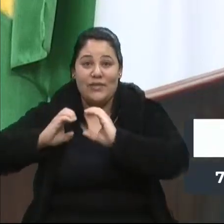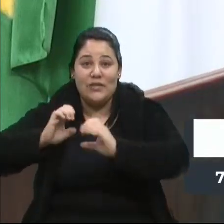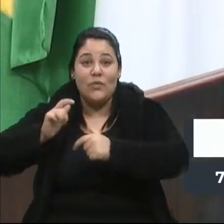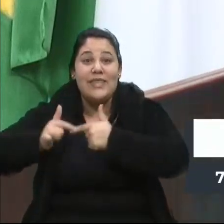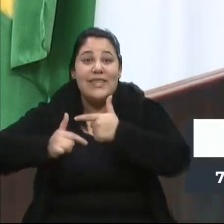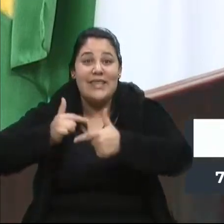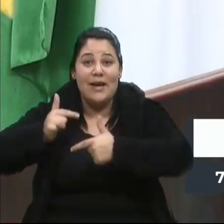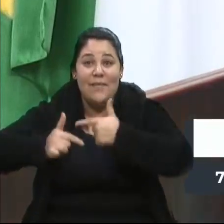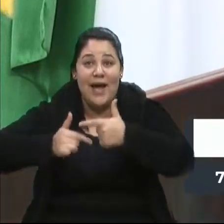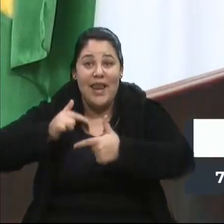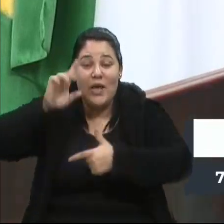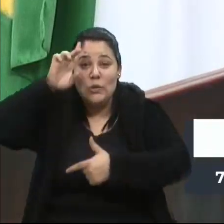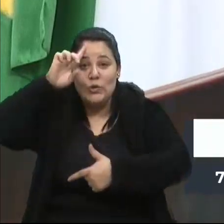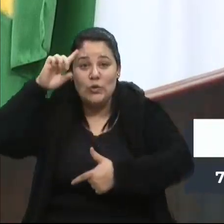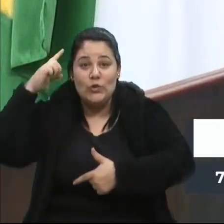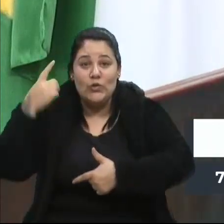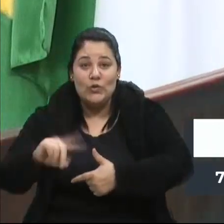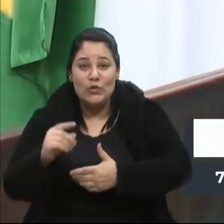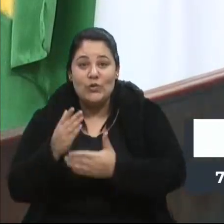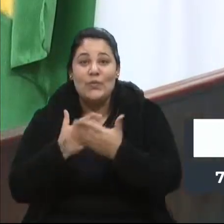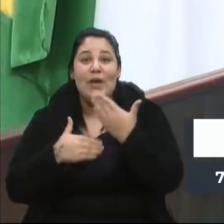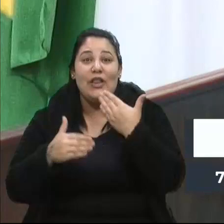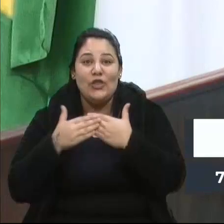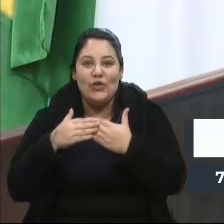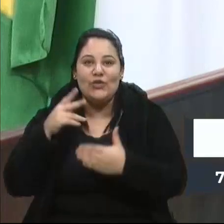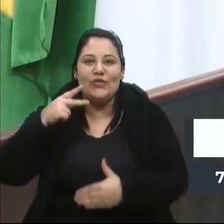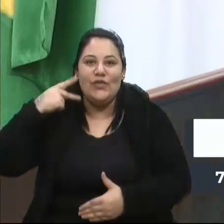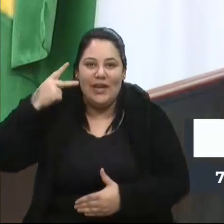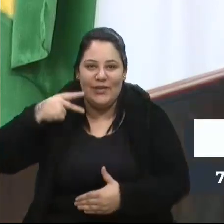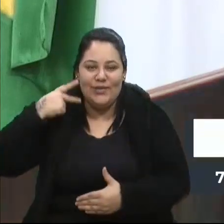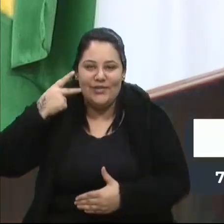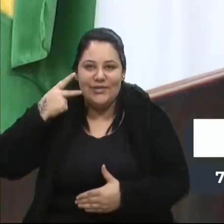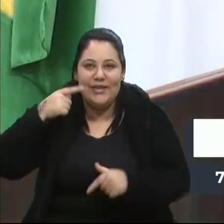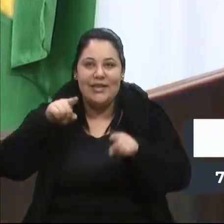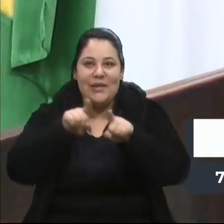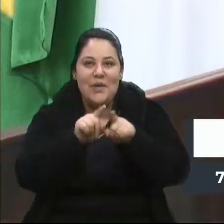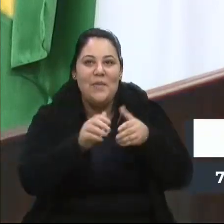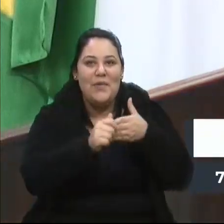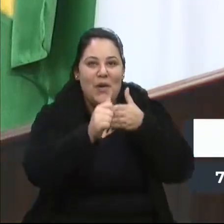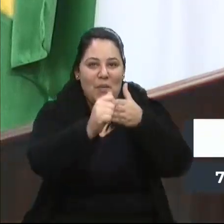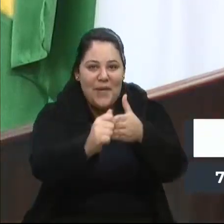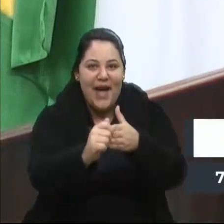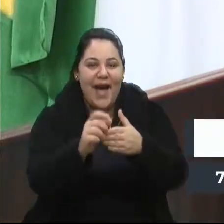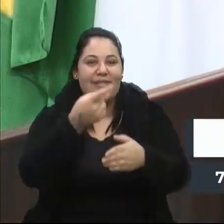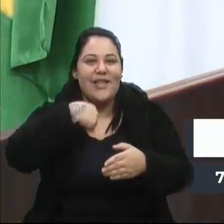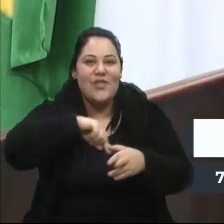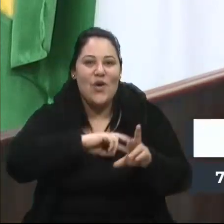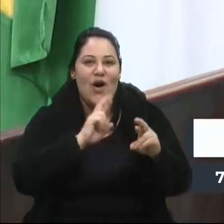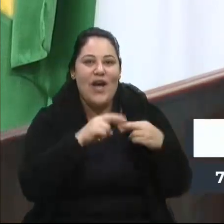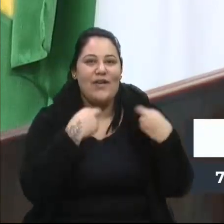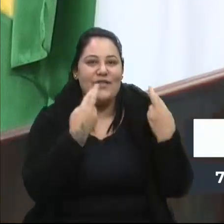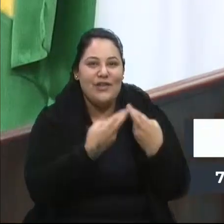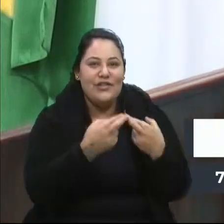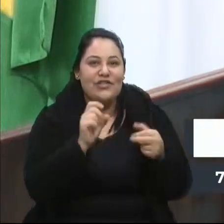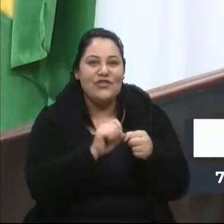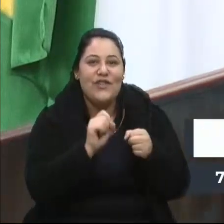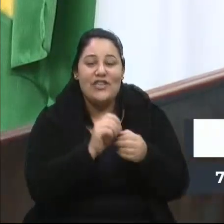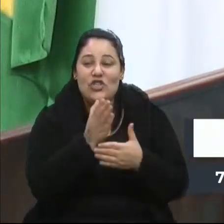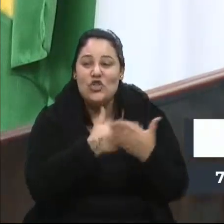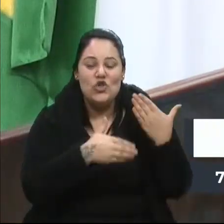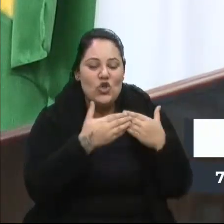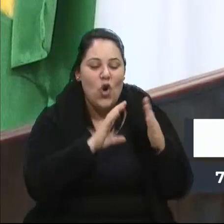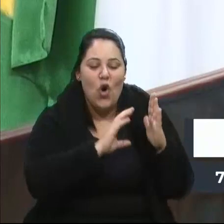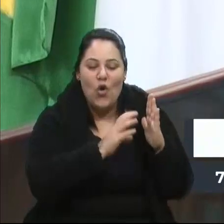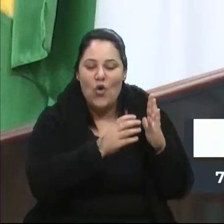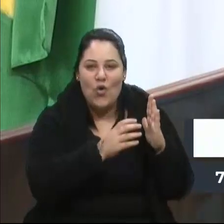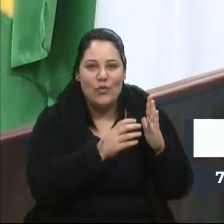trabalha para todos os vereadores, e para nos acompanhar nas nossas reuniões que a gente faz de todas as frentes parlamentares,